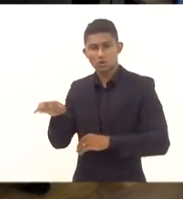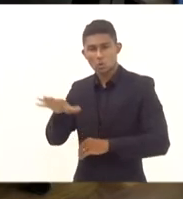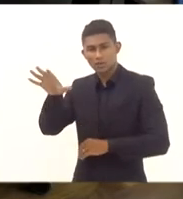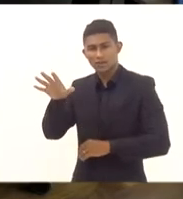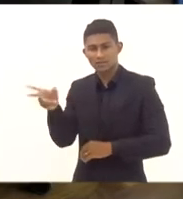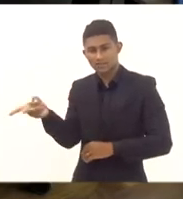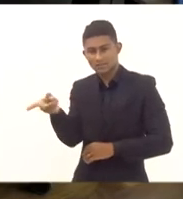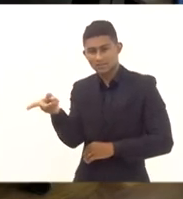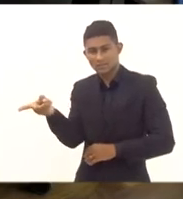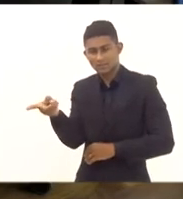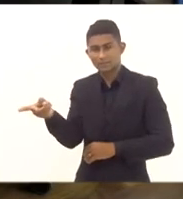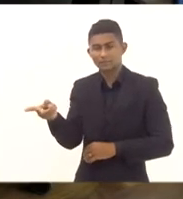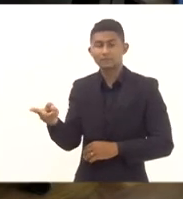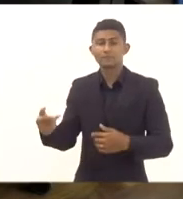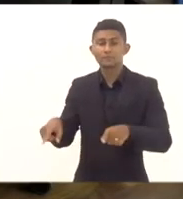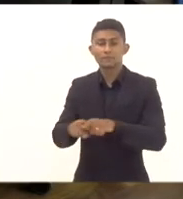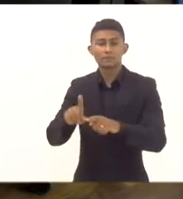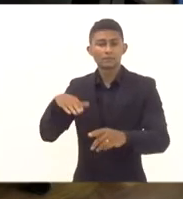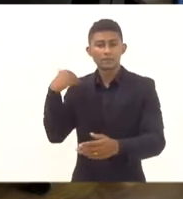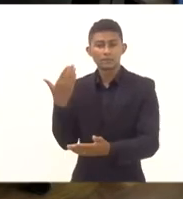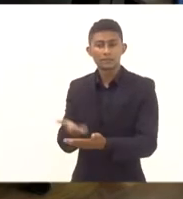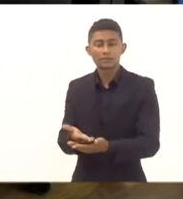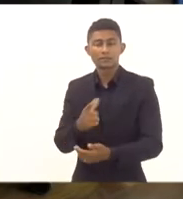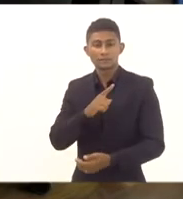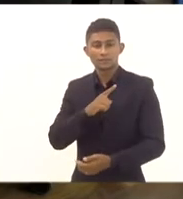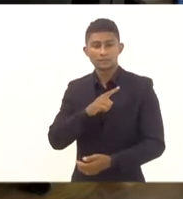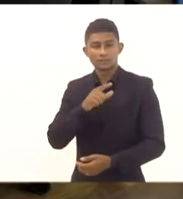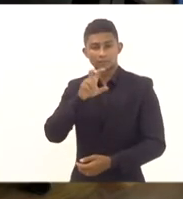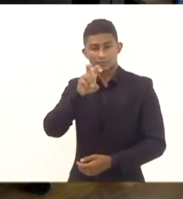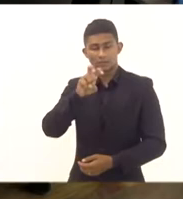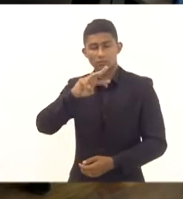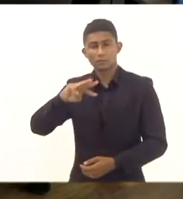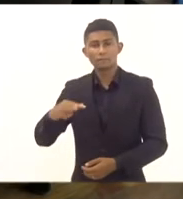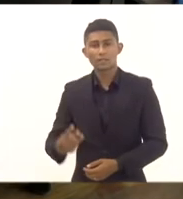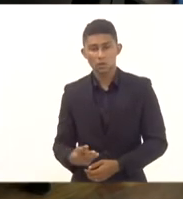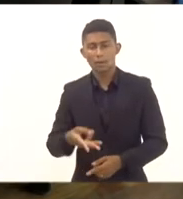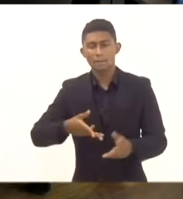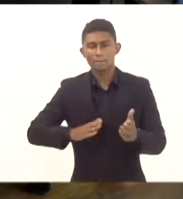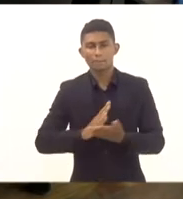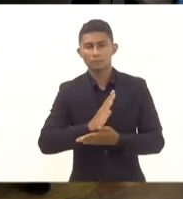e até agora já foram aprovados mais de cinco milhões 1